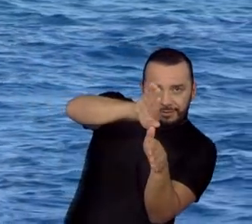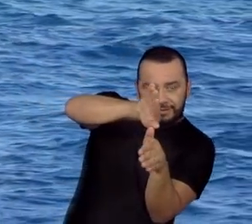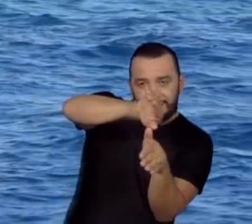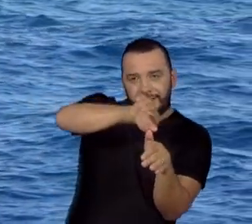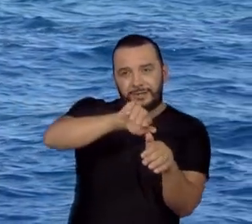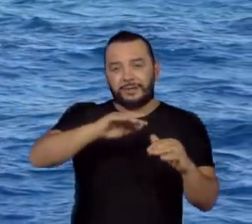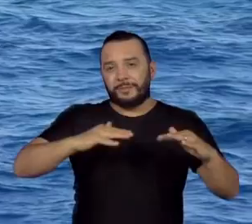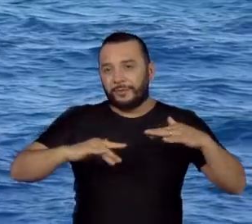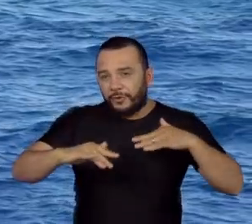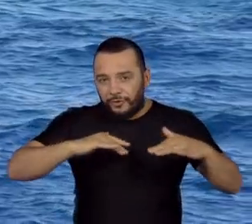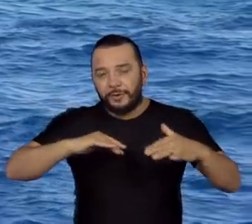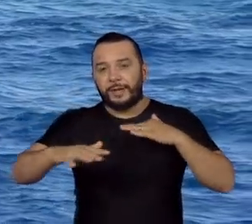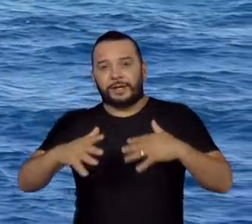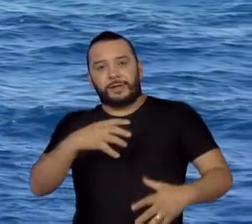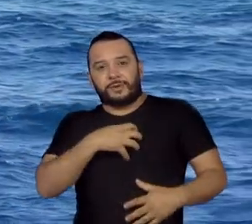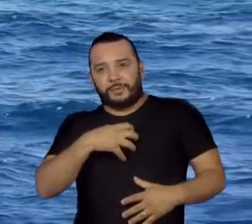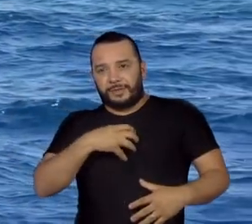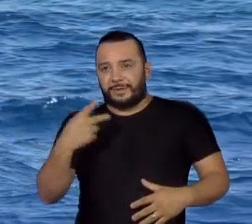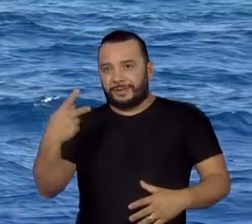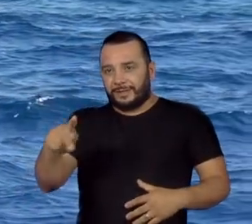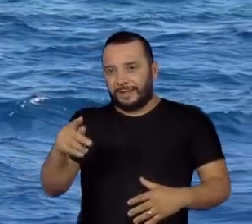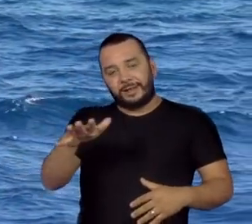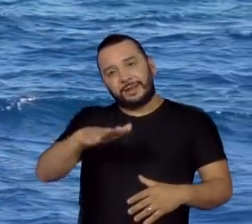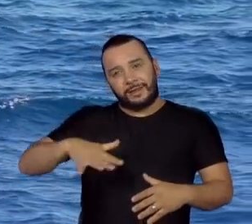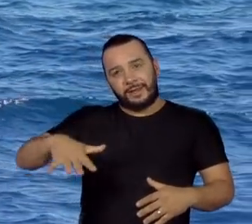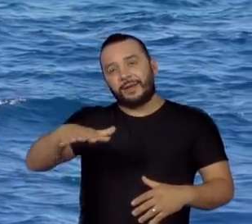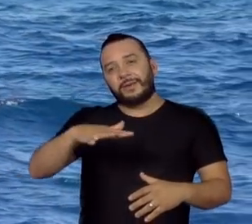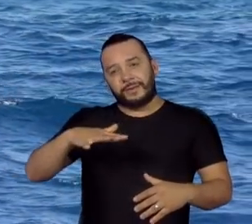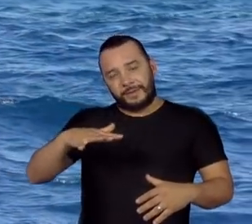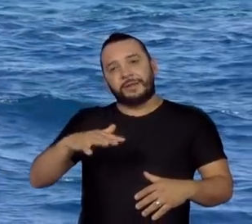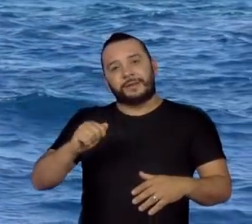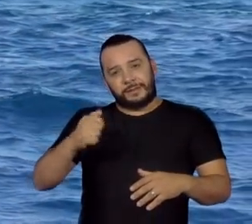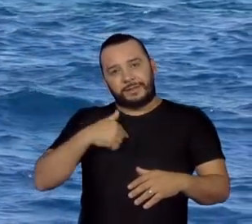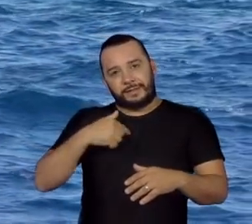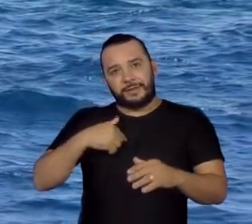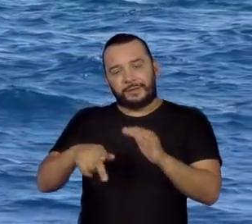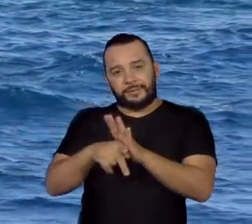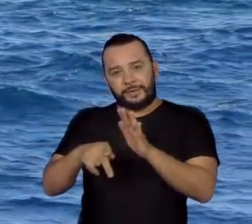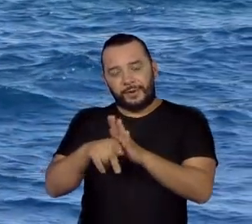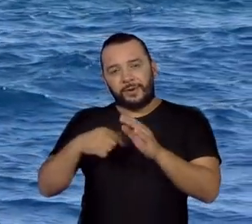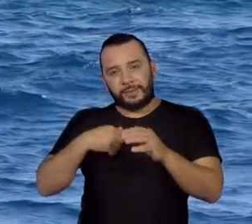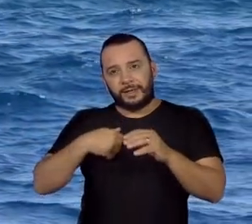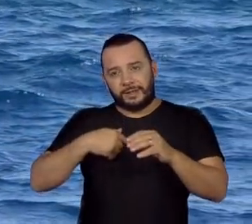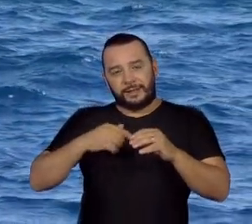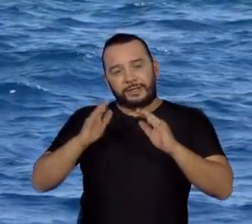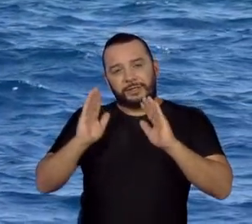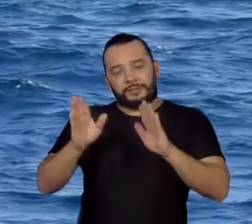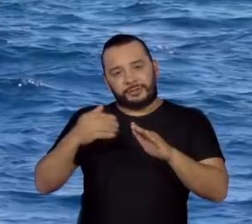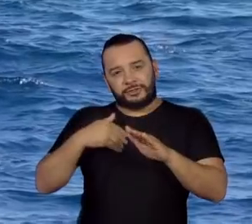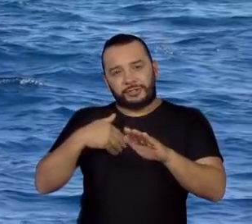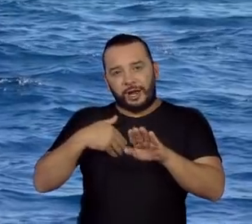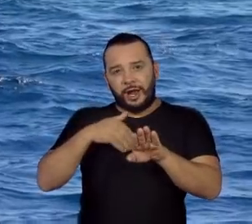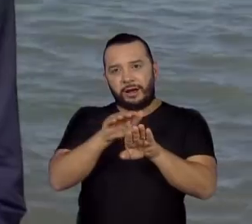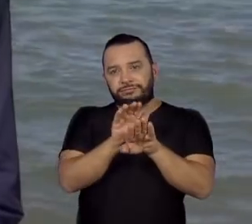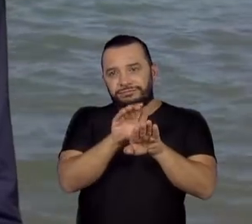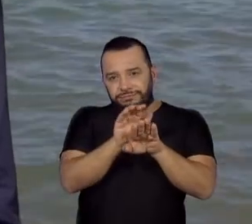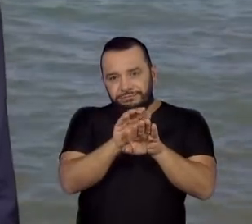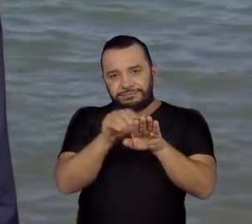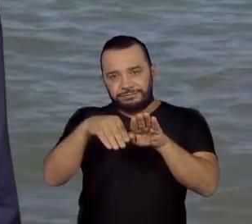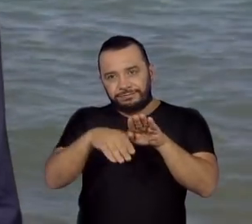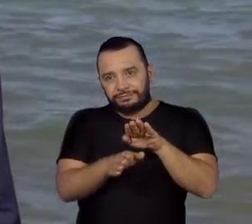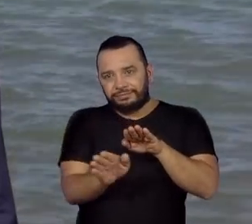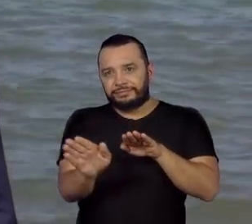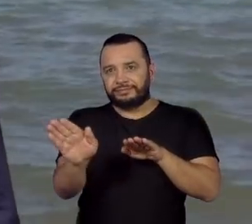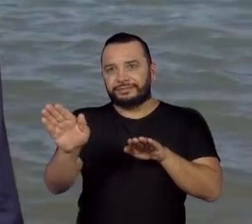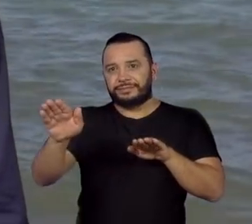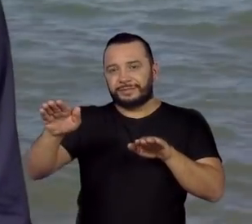os comportamentos aqui das áreas reprodutivas. Então acho que é o que chama mais atenção inicialmente são as peitorais dessas baleias. São bem